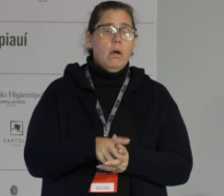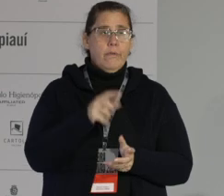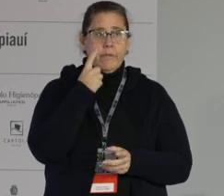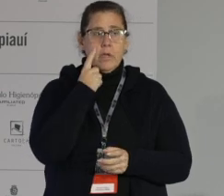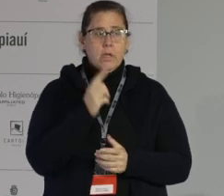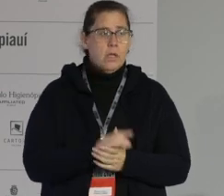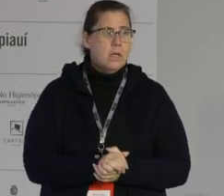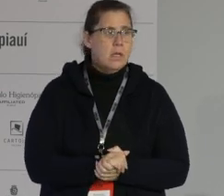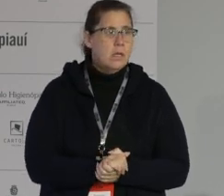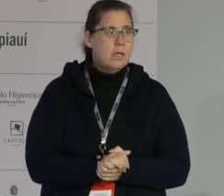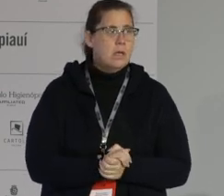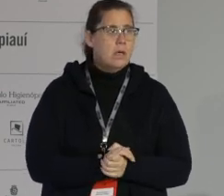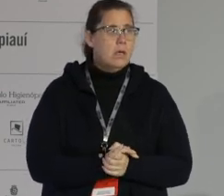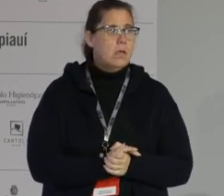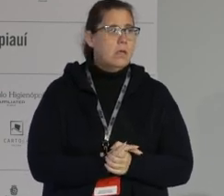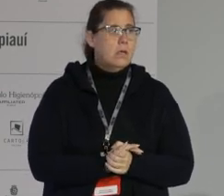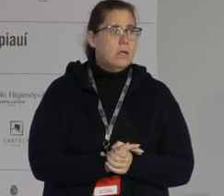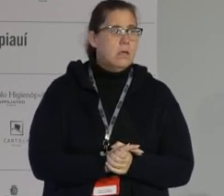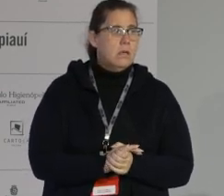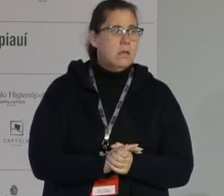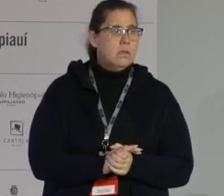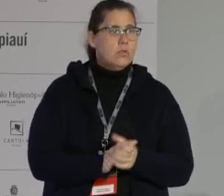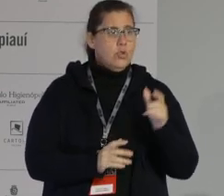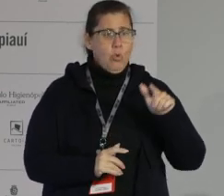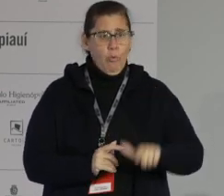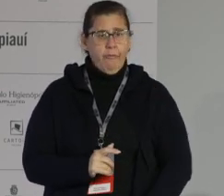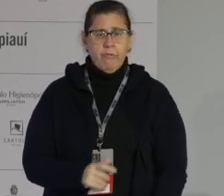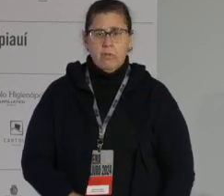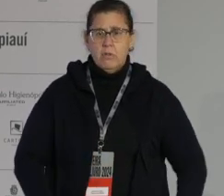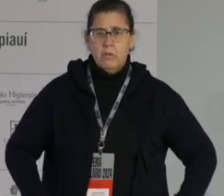ler. Do quê?